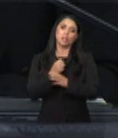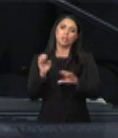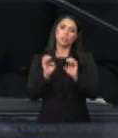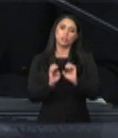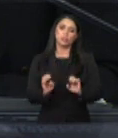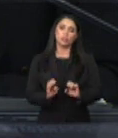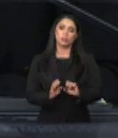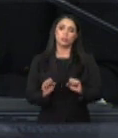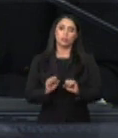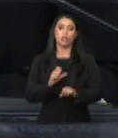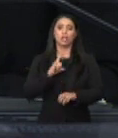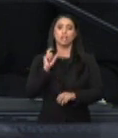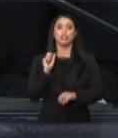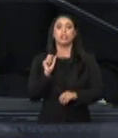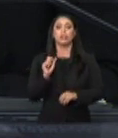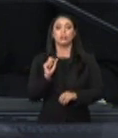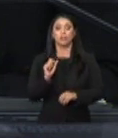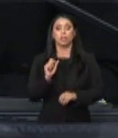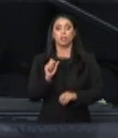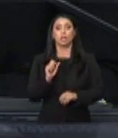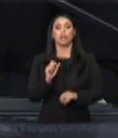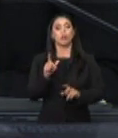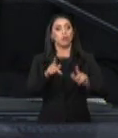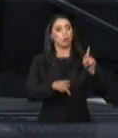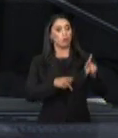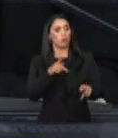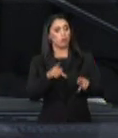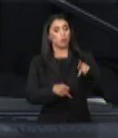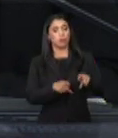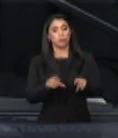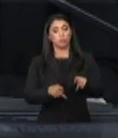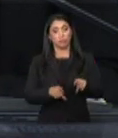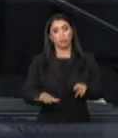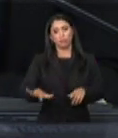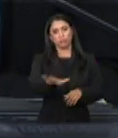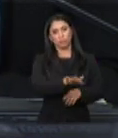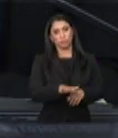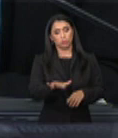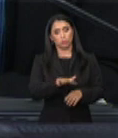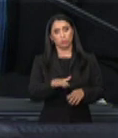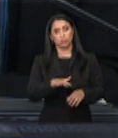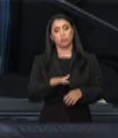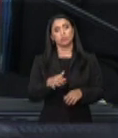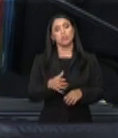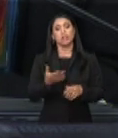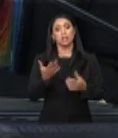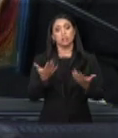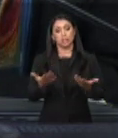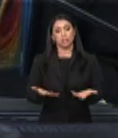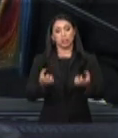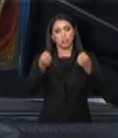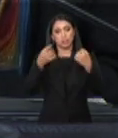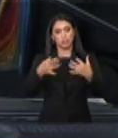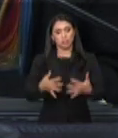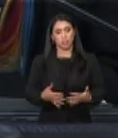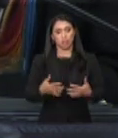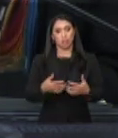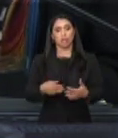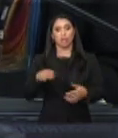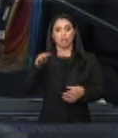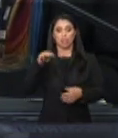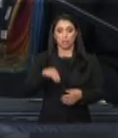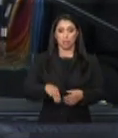comporte a população como um todo em relação a esses pontos cabe trazer ao conhecimento que o ministério da mulher